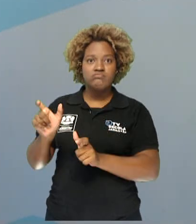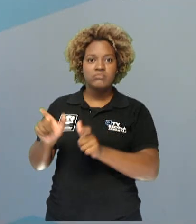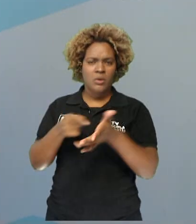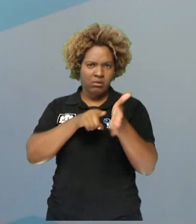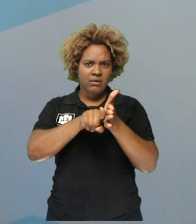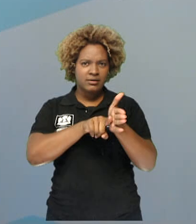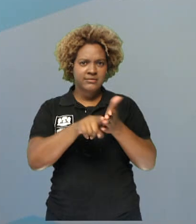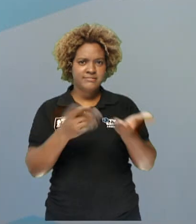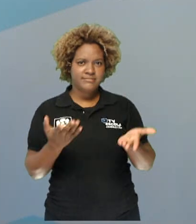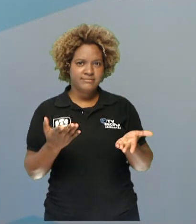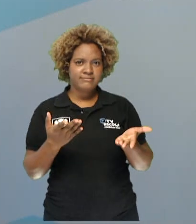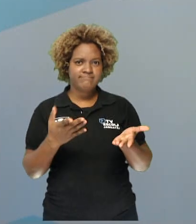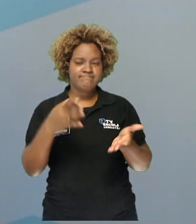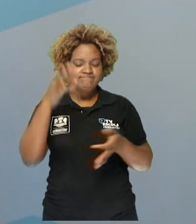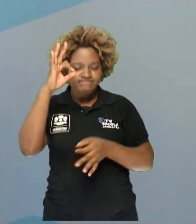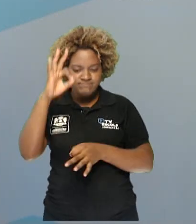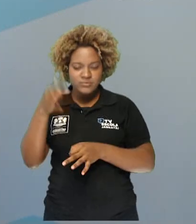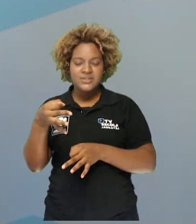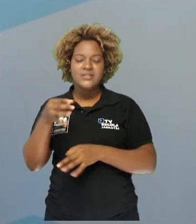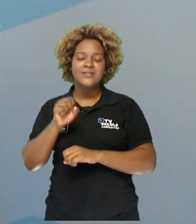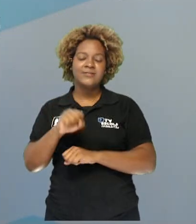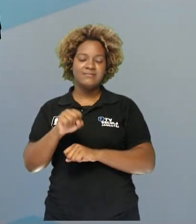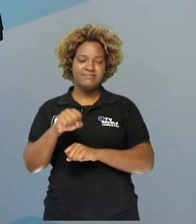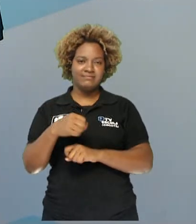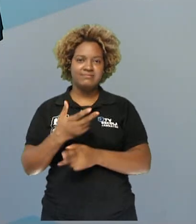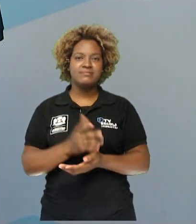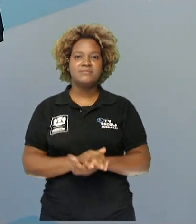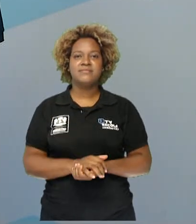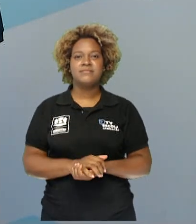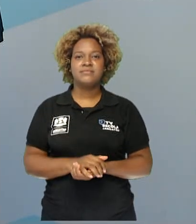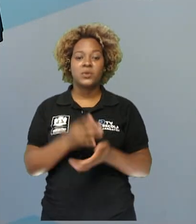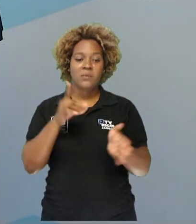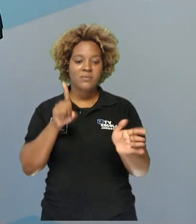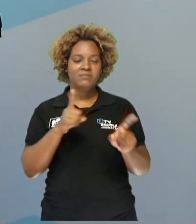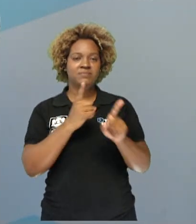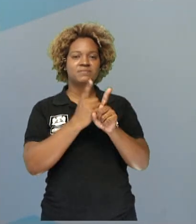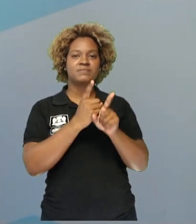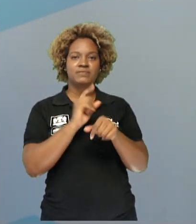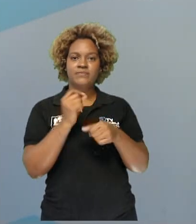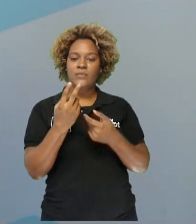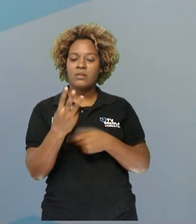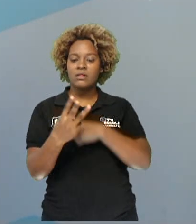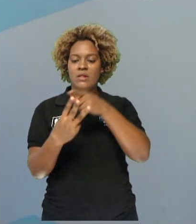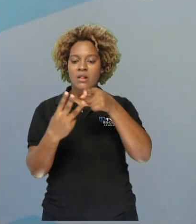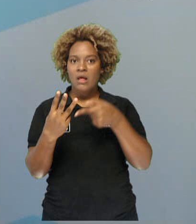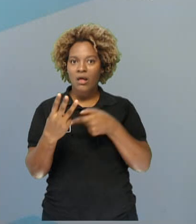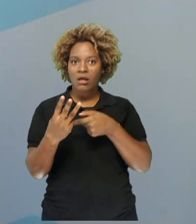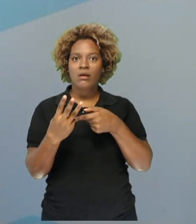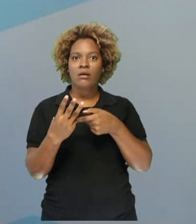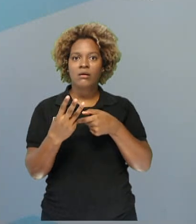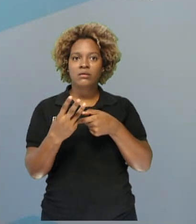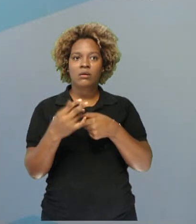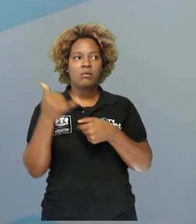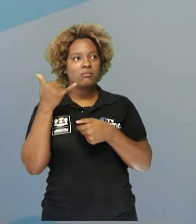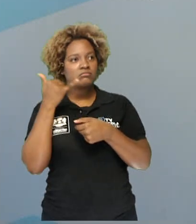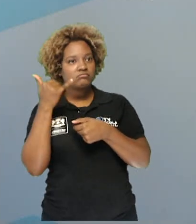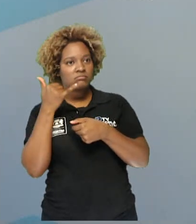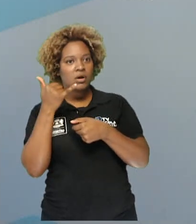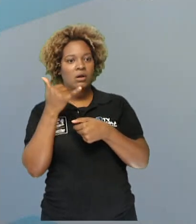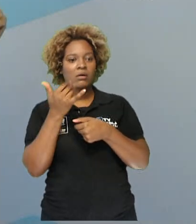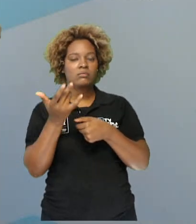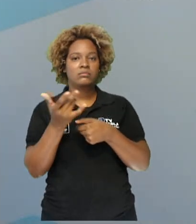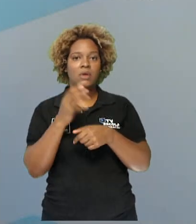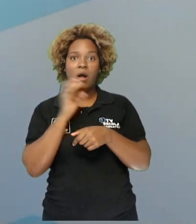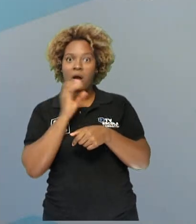pesquisou? Tenho certeza que sim. E você encontrou 3 números de emergência. O 190 para